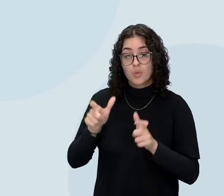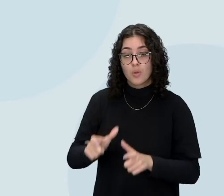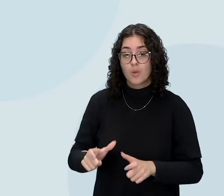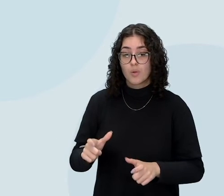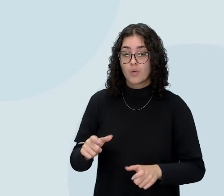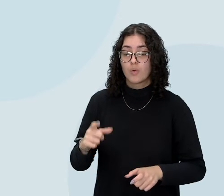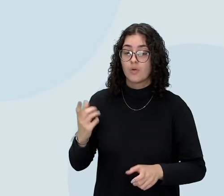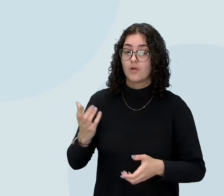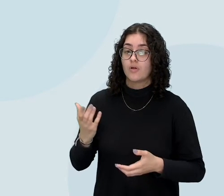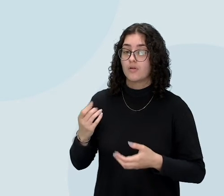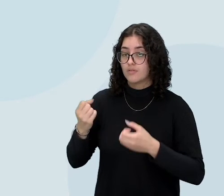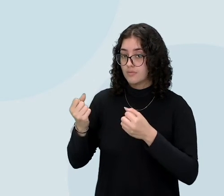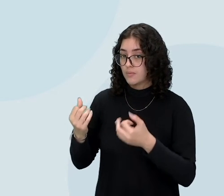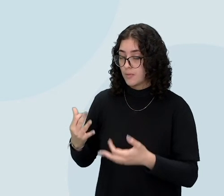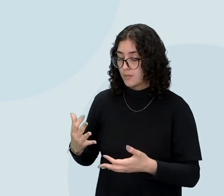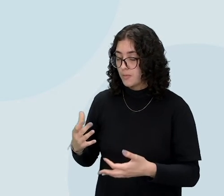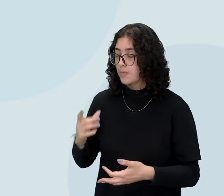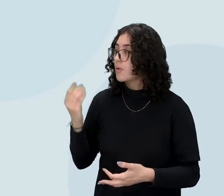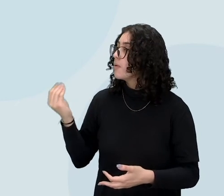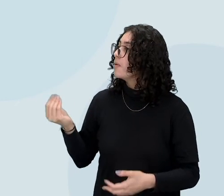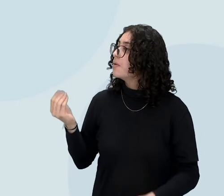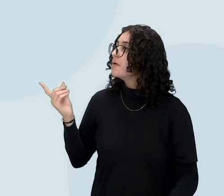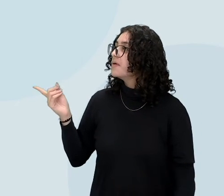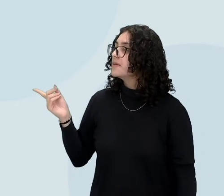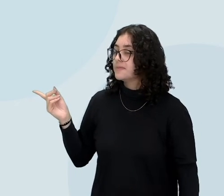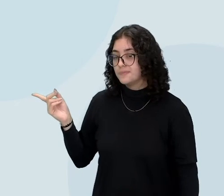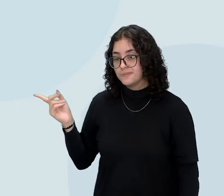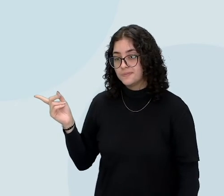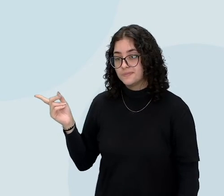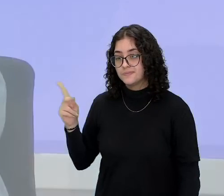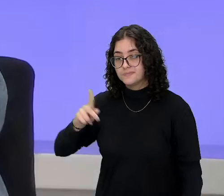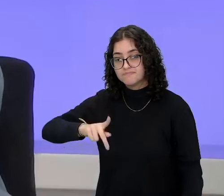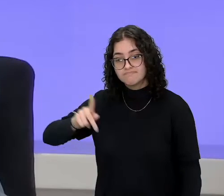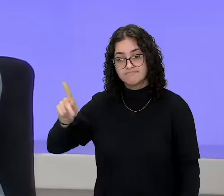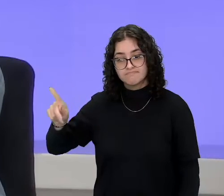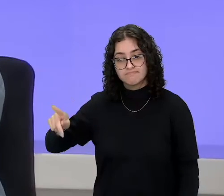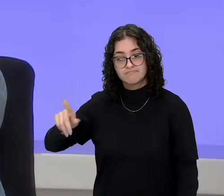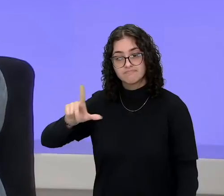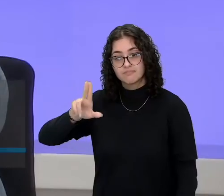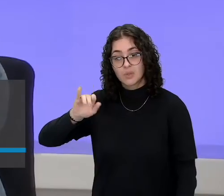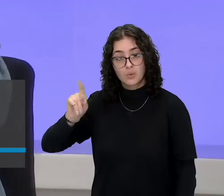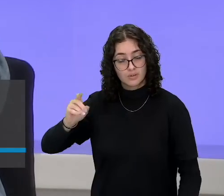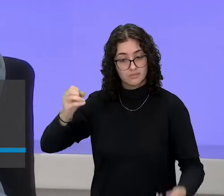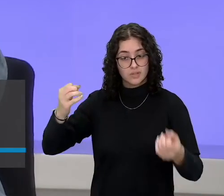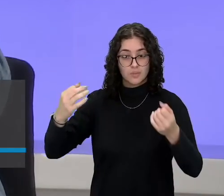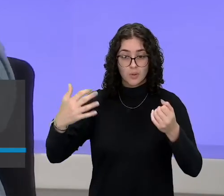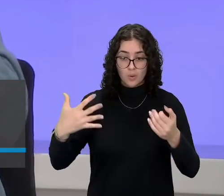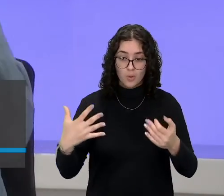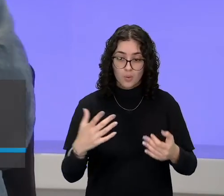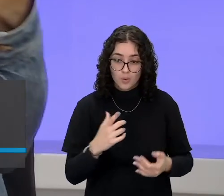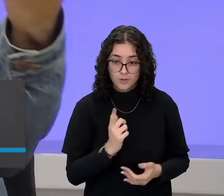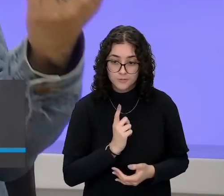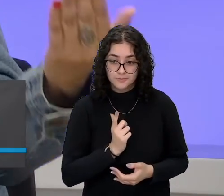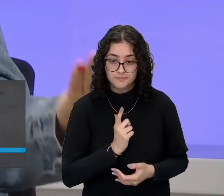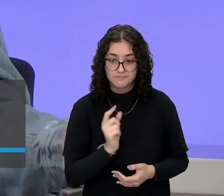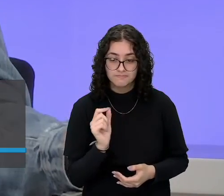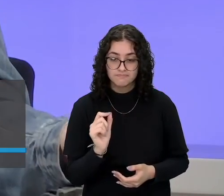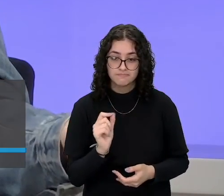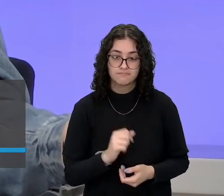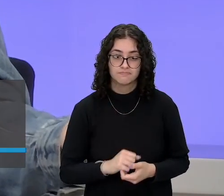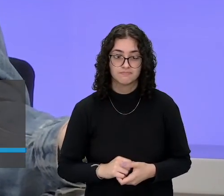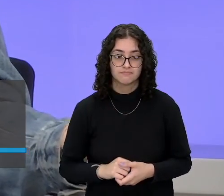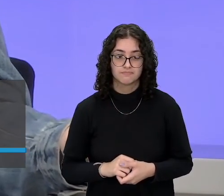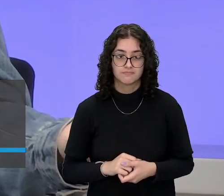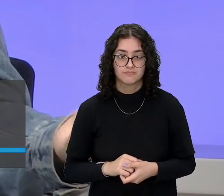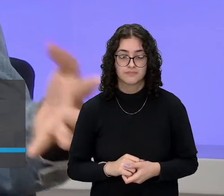gente trouxe aqui, mas como o professor Luiz bem falou aqui, existem